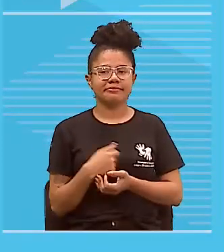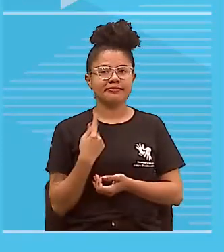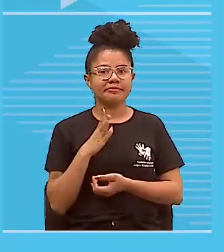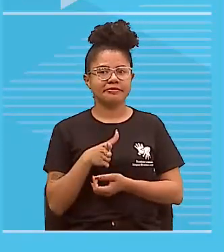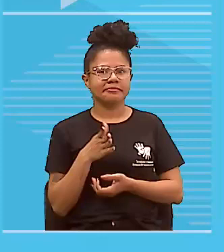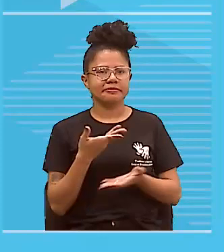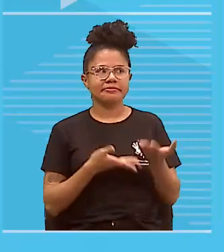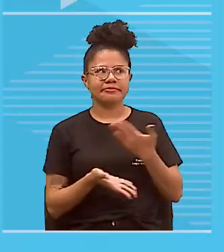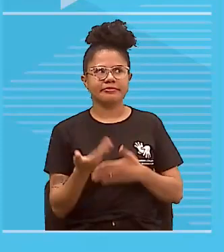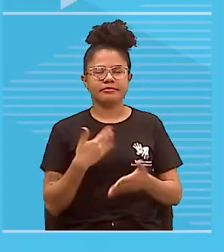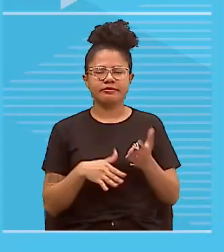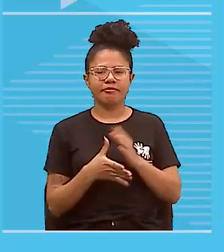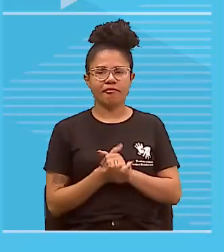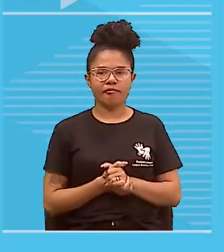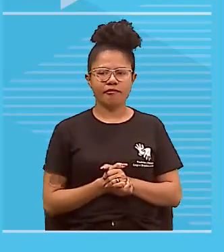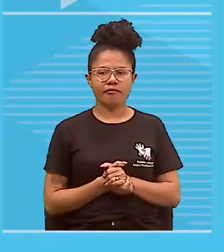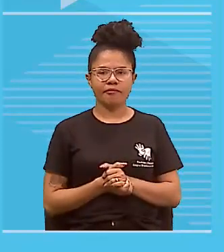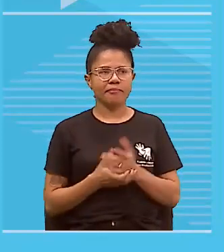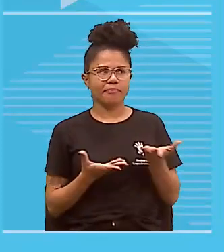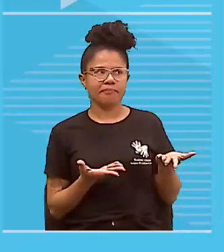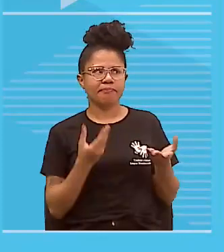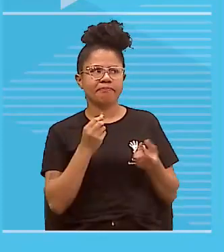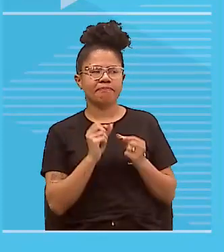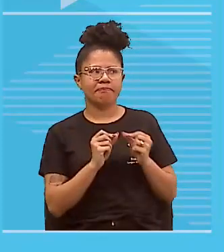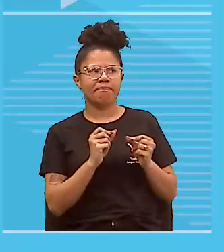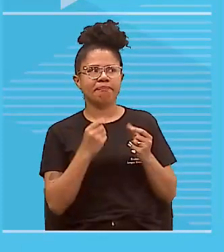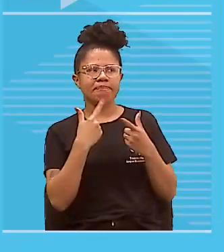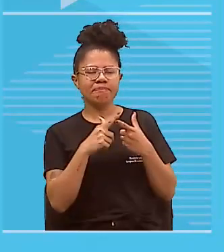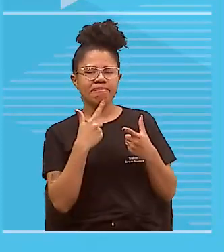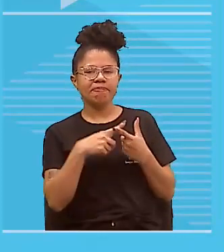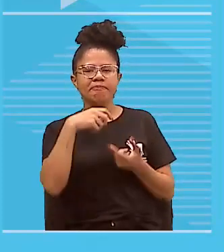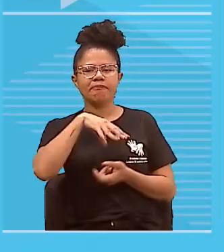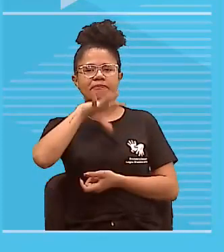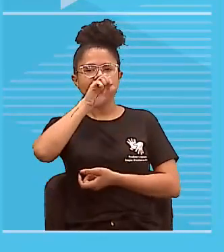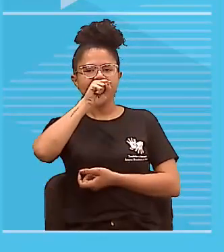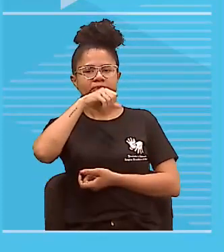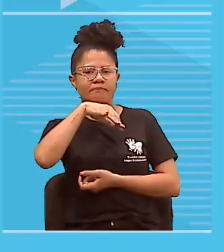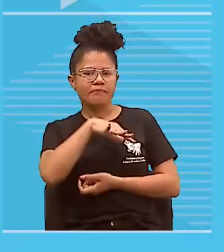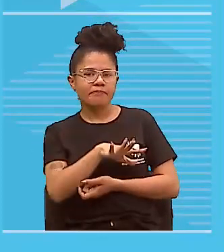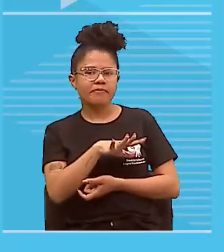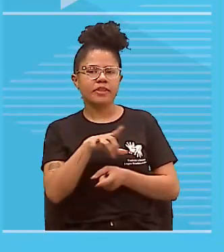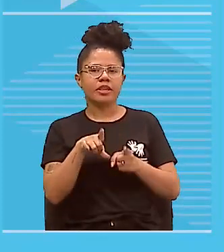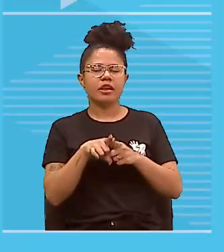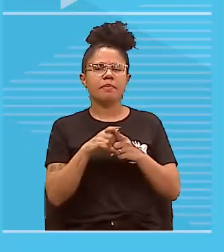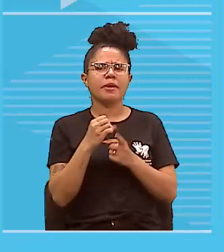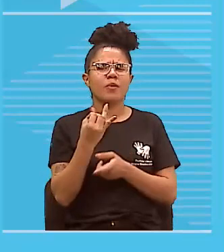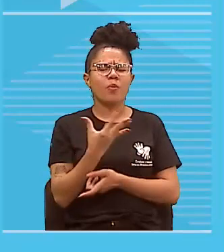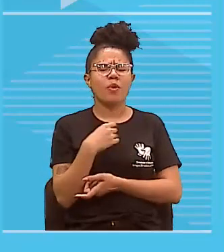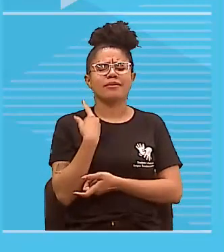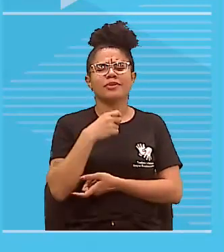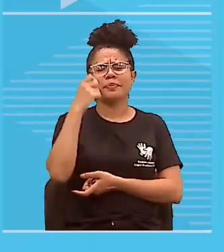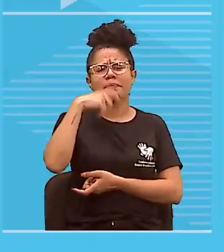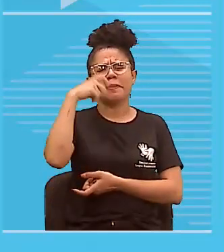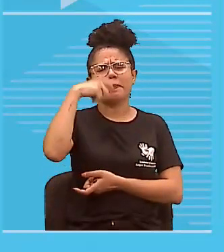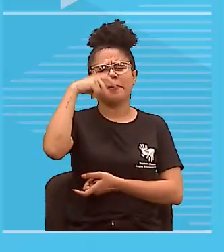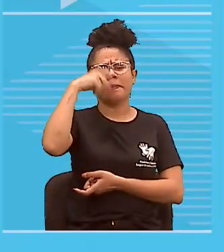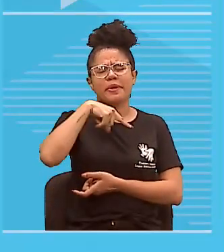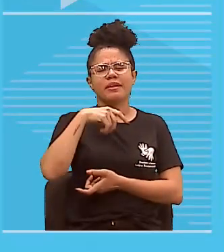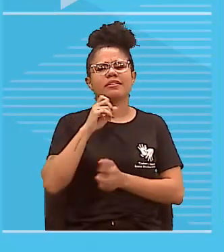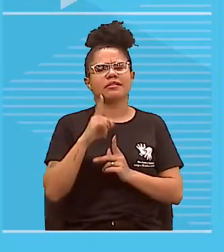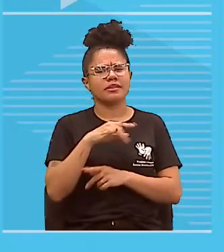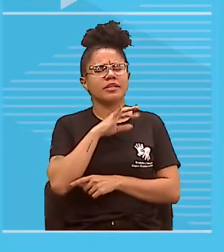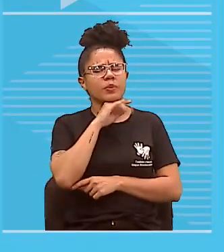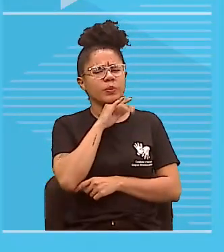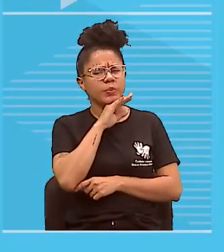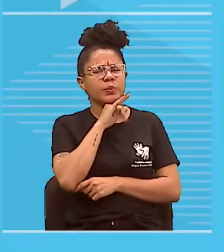já associa logo com as doenças respiratórias, né? Com o tanto que a gente espirra, o tanto que faz